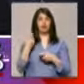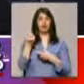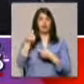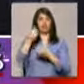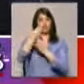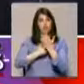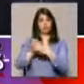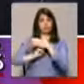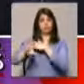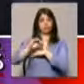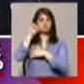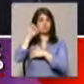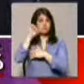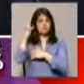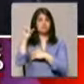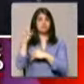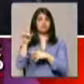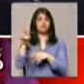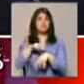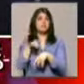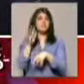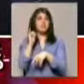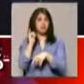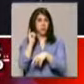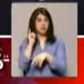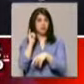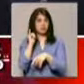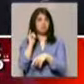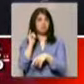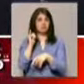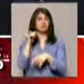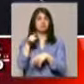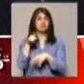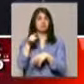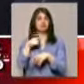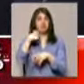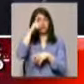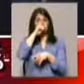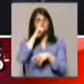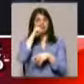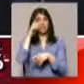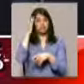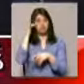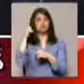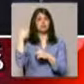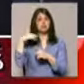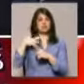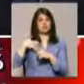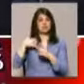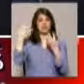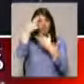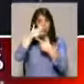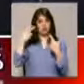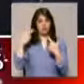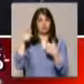meia-noite Como dizia à porta voz da comissão europeia não parece ser a data inicialmente acordada Eu recordo de ter ouvido na sexta-feira à noite largada